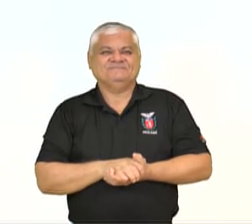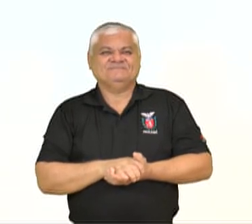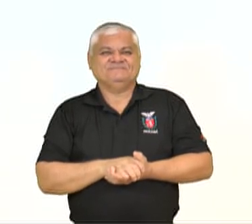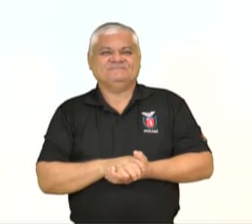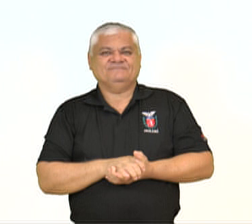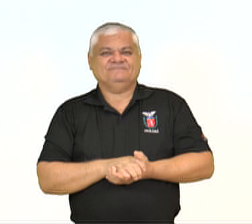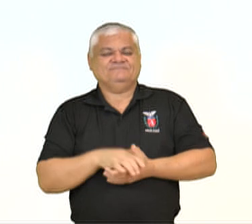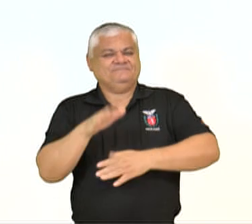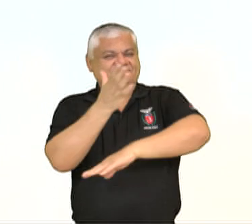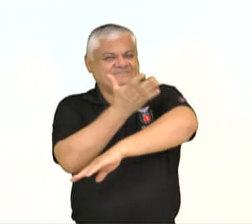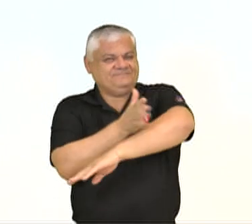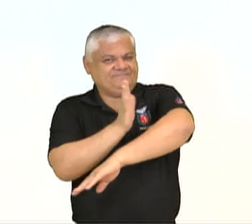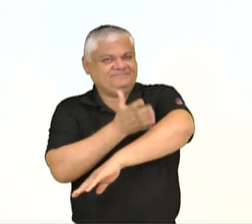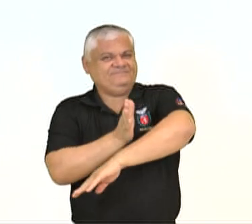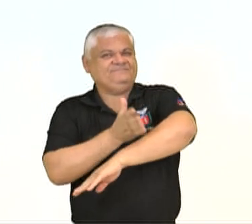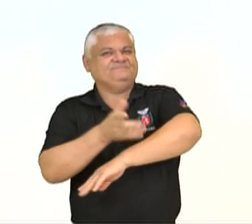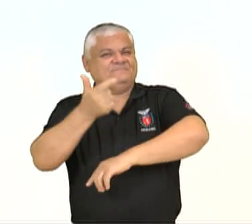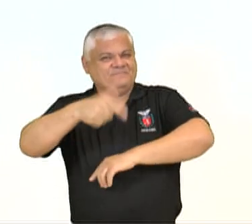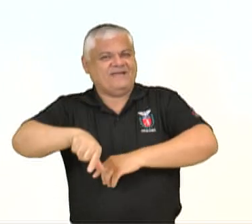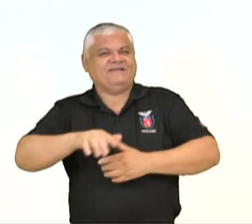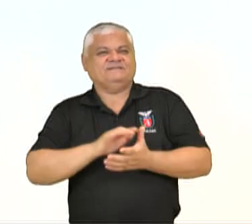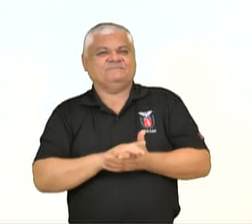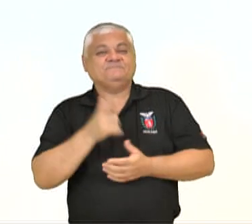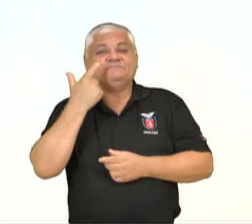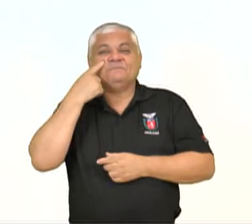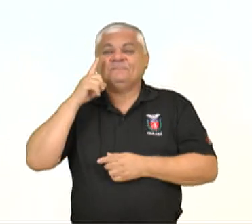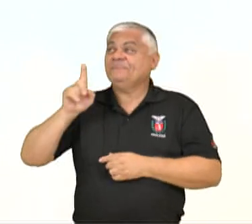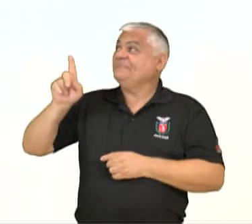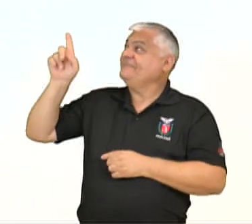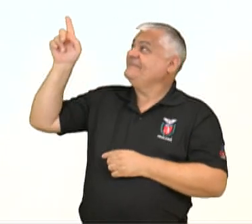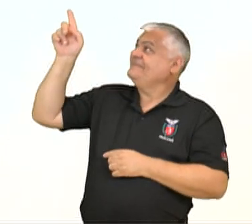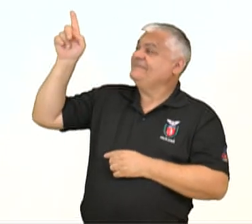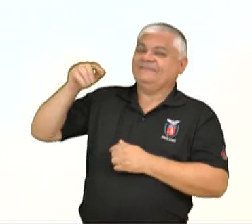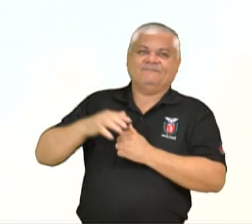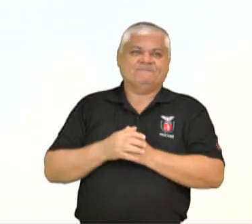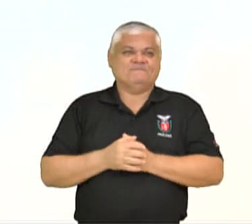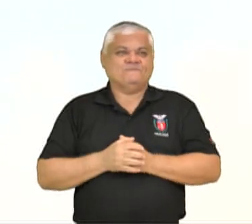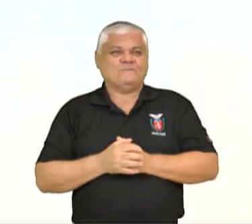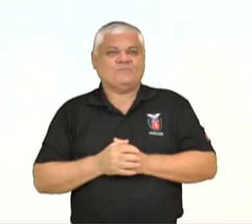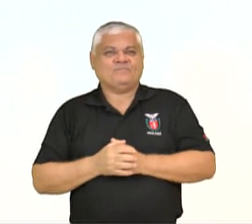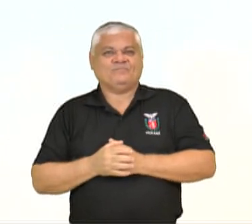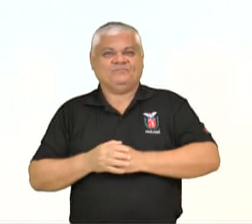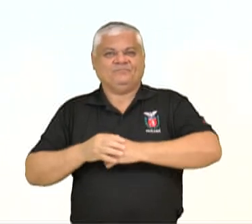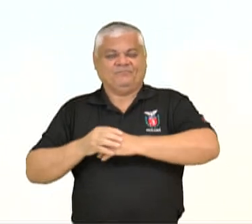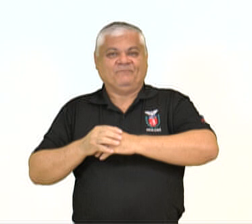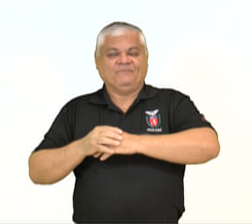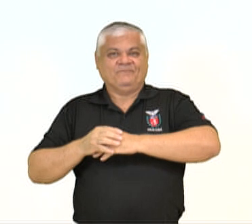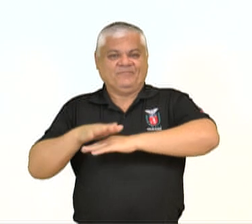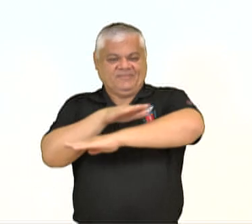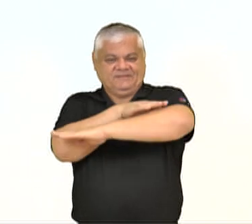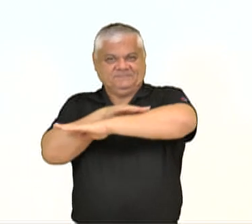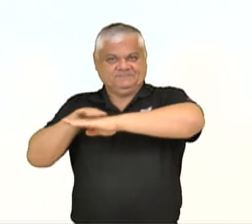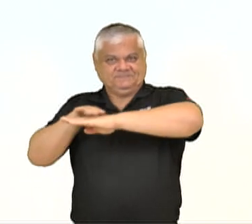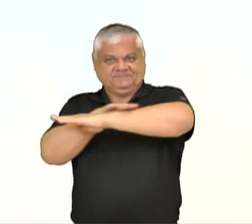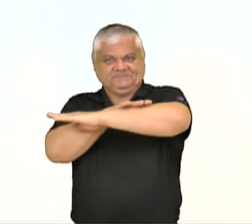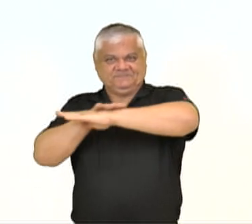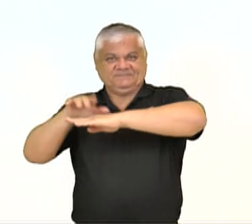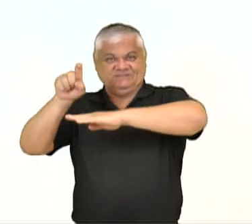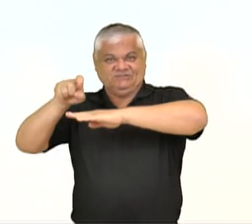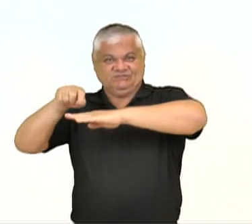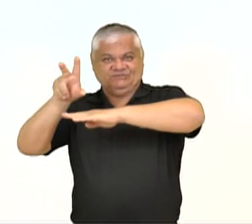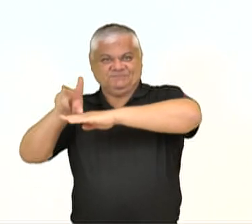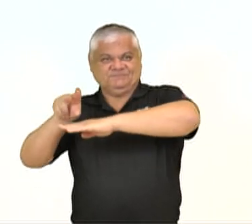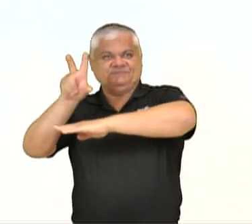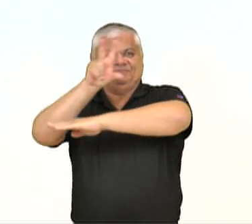Vamos praticar mais um pouquinho, né, aqui, olhando, né, esses dois itens. Veja bem, em que instante t o grilo retorna ao solo, né? A gente